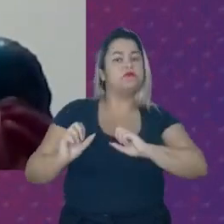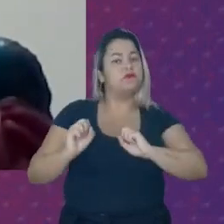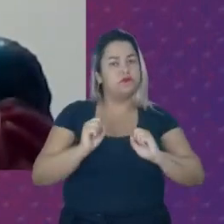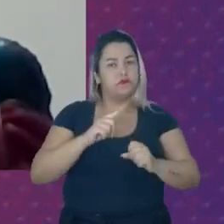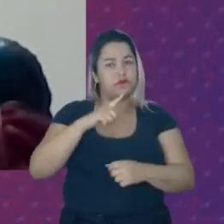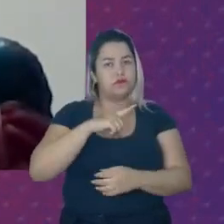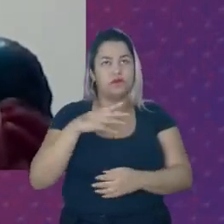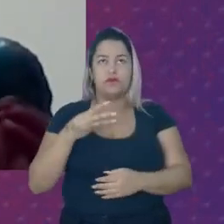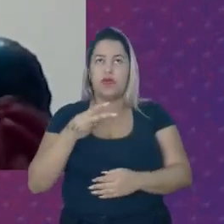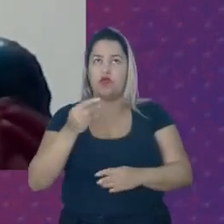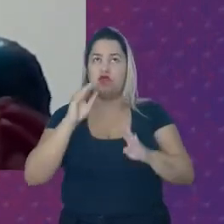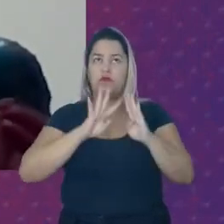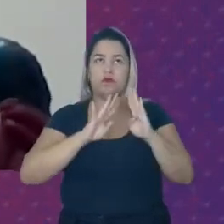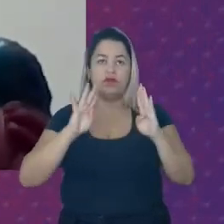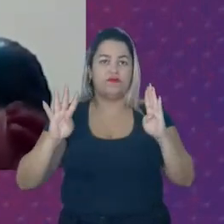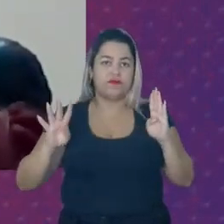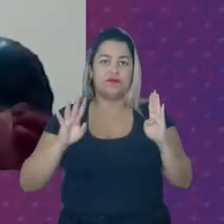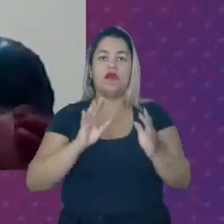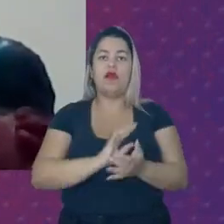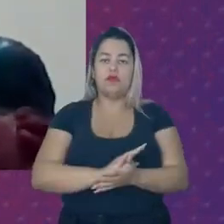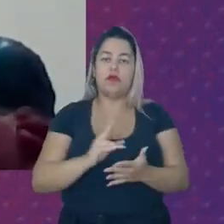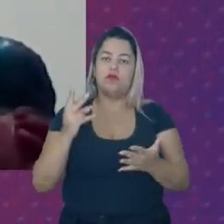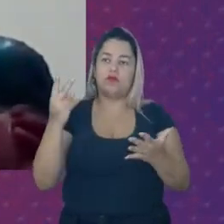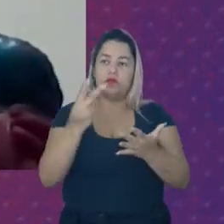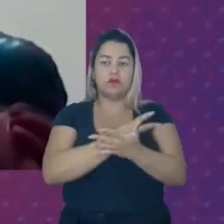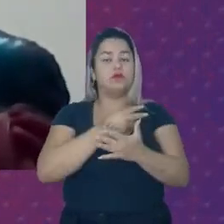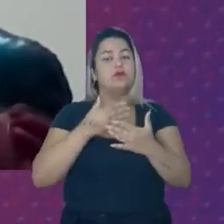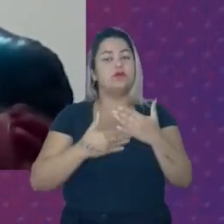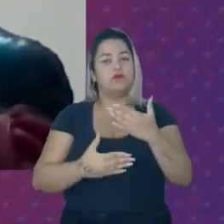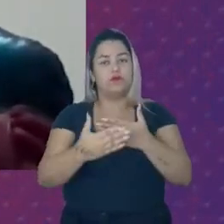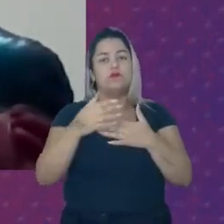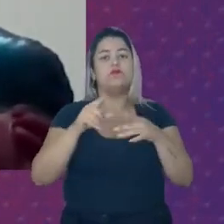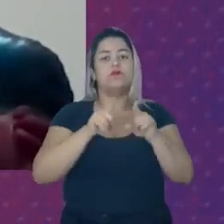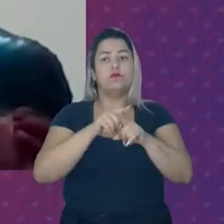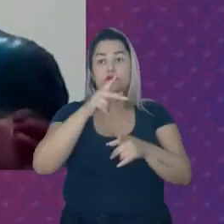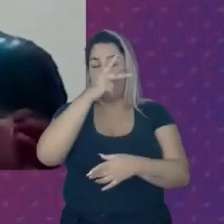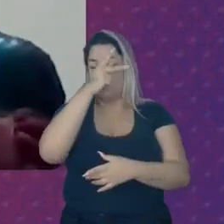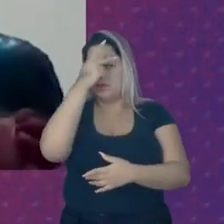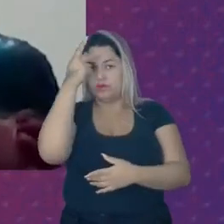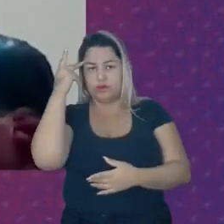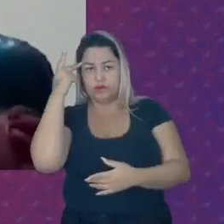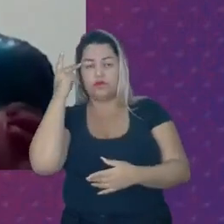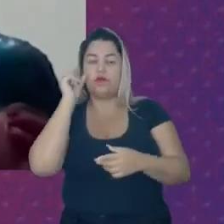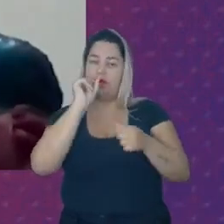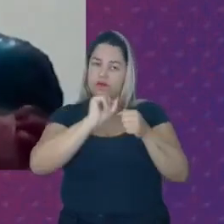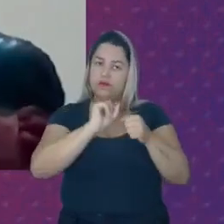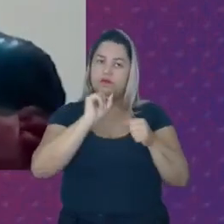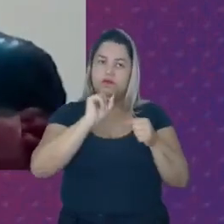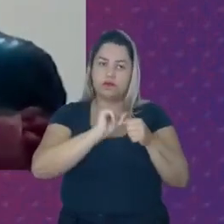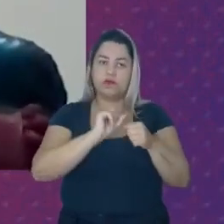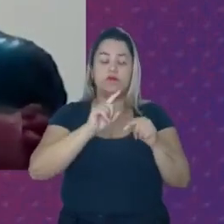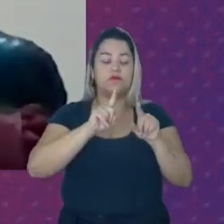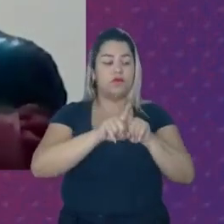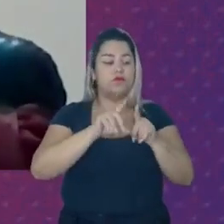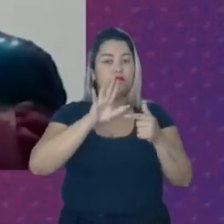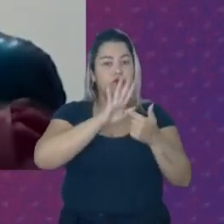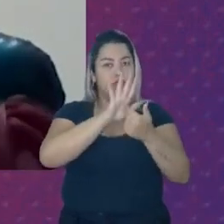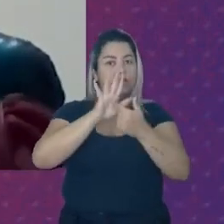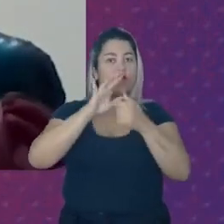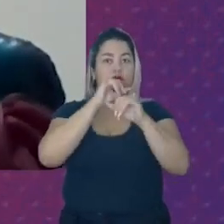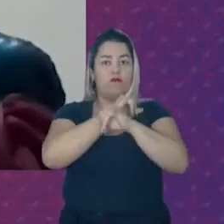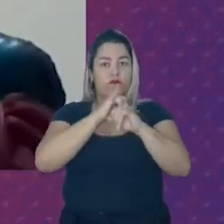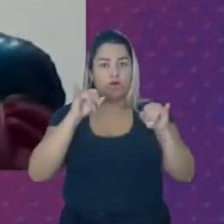de um beneficiário. Isso aconteceu nesse período porque as pessoas acabaram fazendo isso, trazendo essa